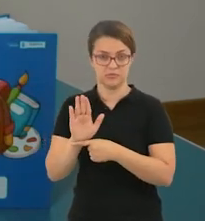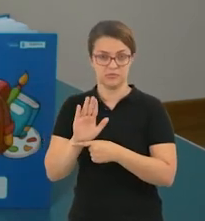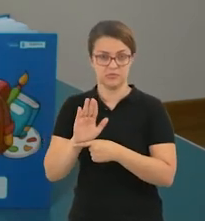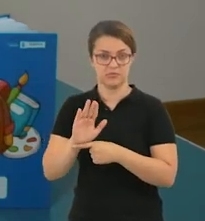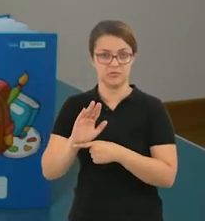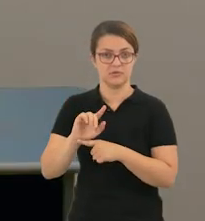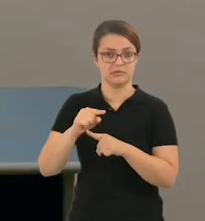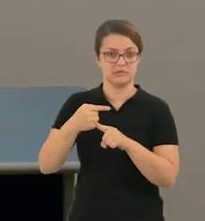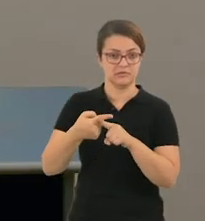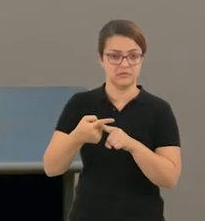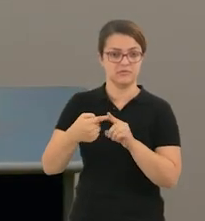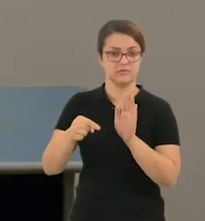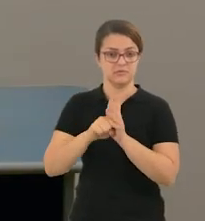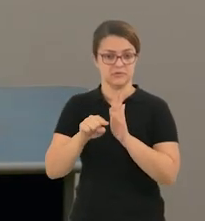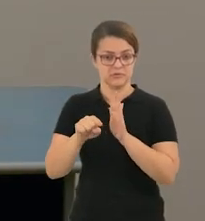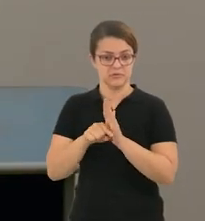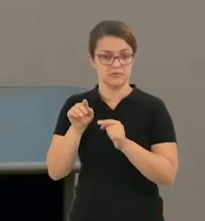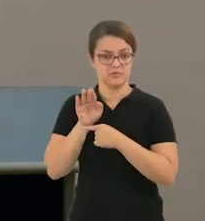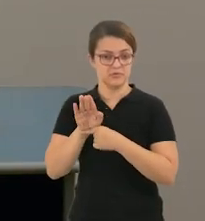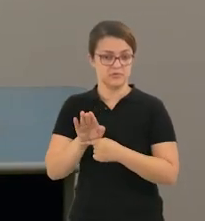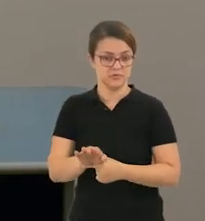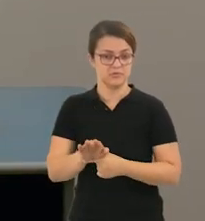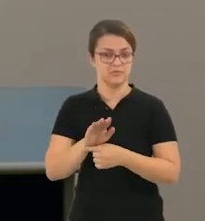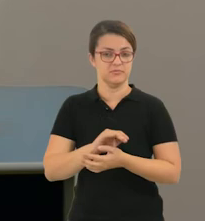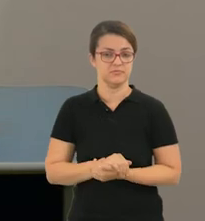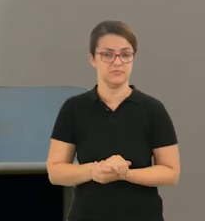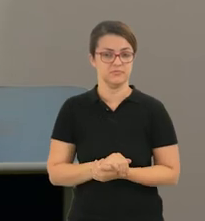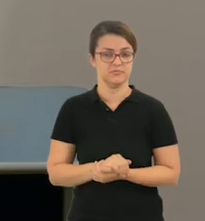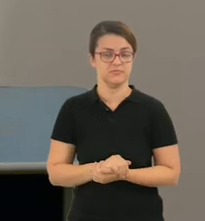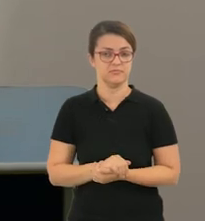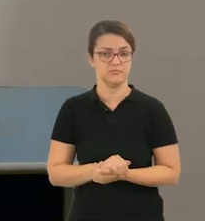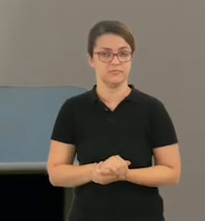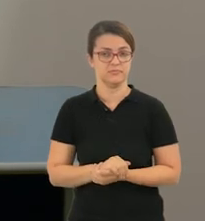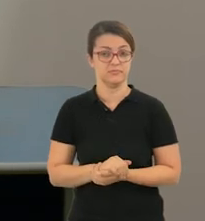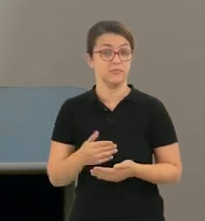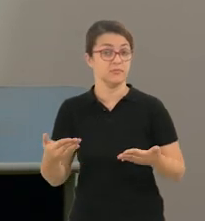os vídeos de adição e subtração que vão te ajudar muito.